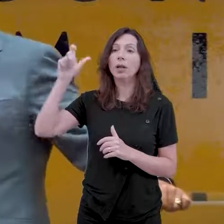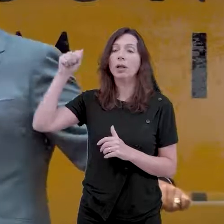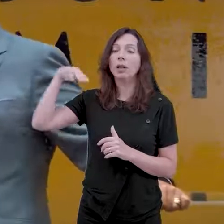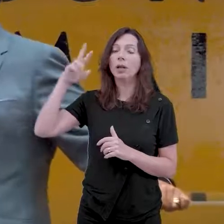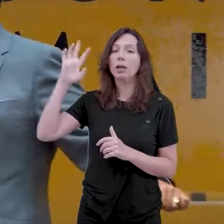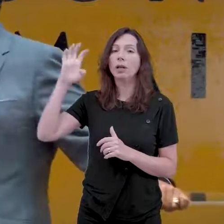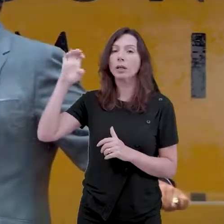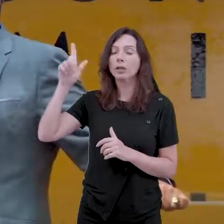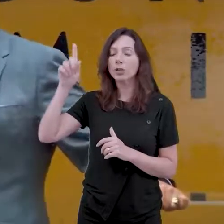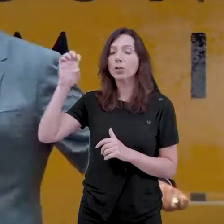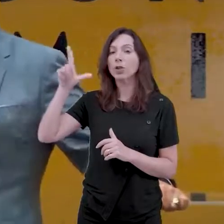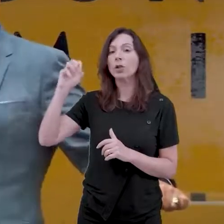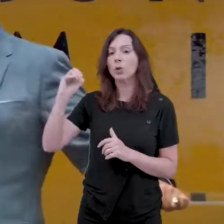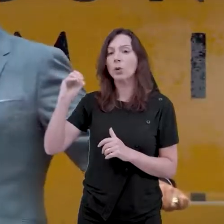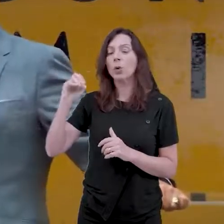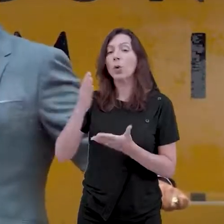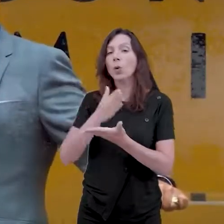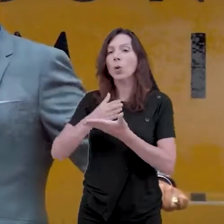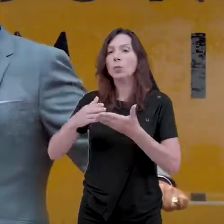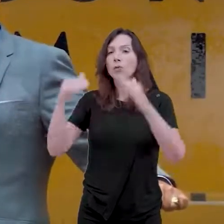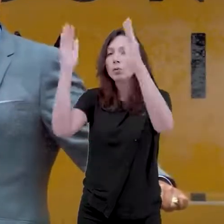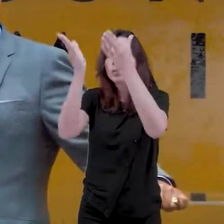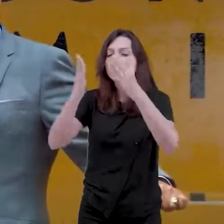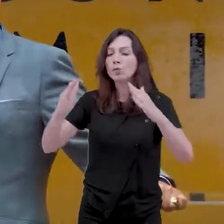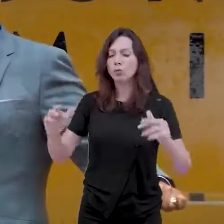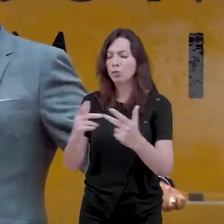completar. Ele vai concluir.